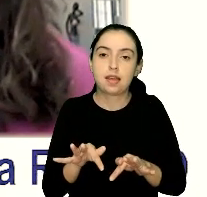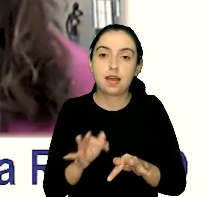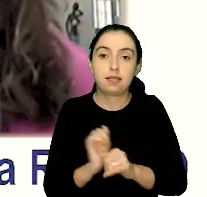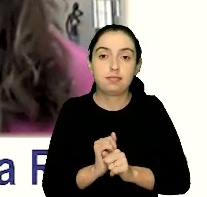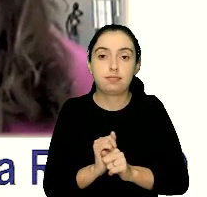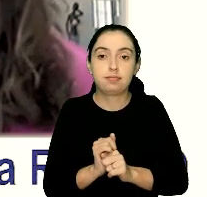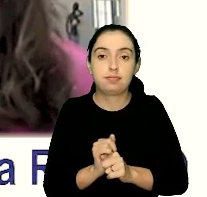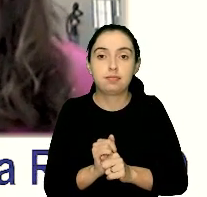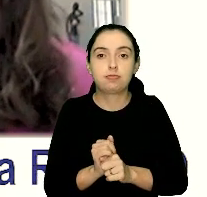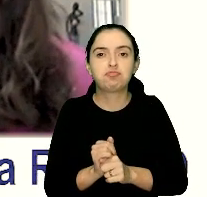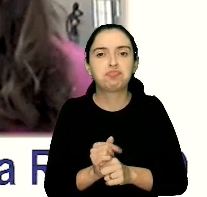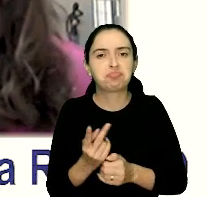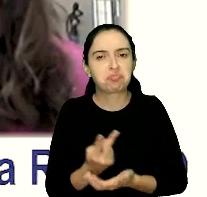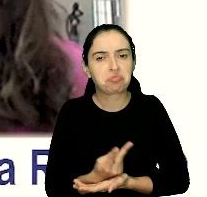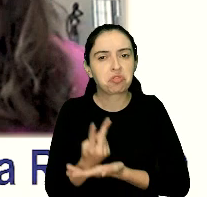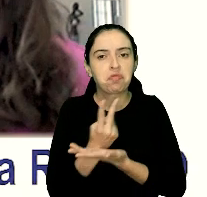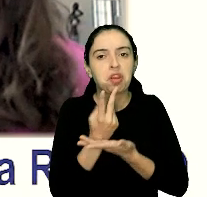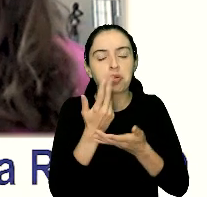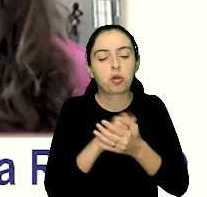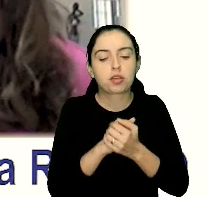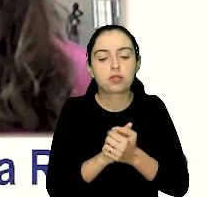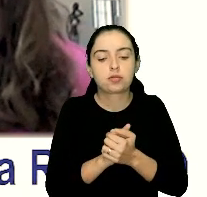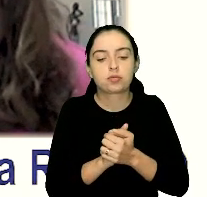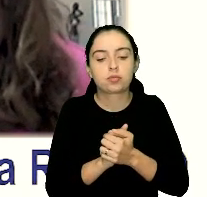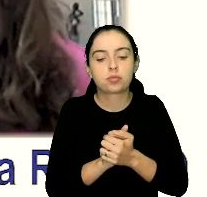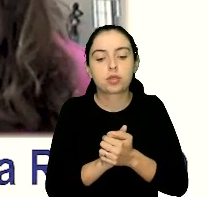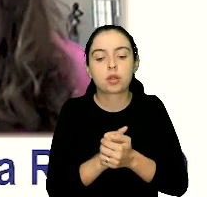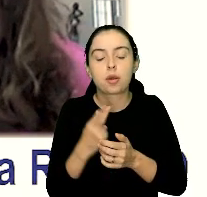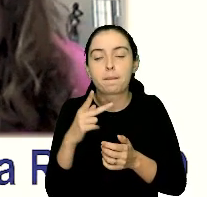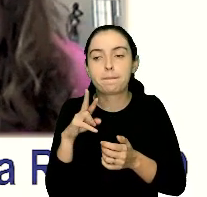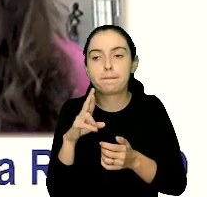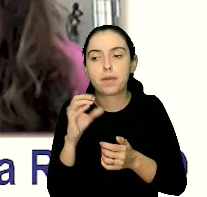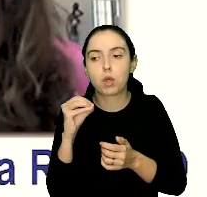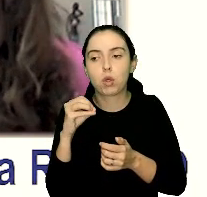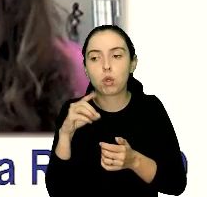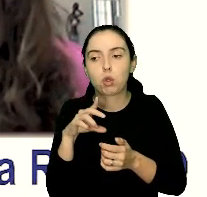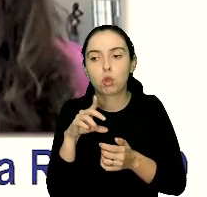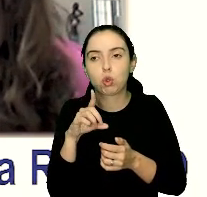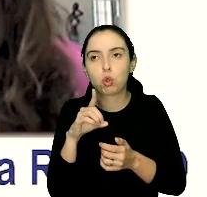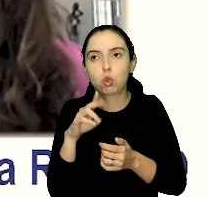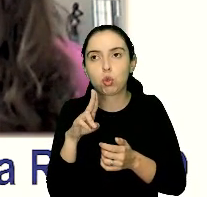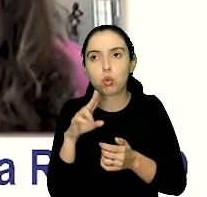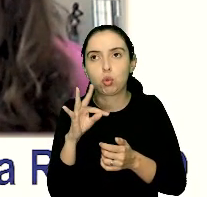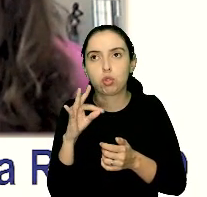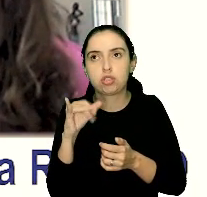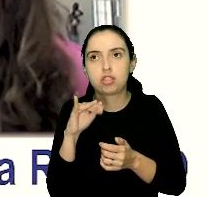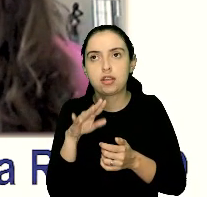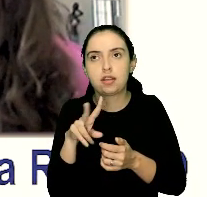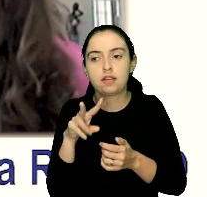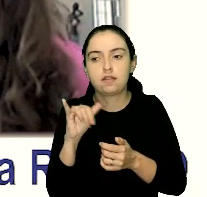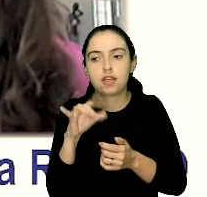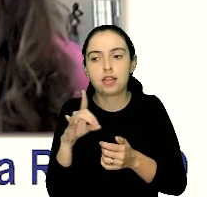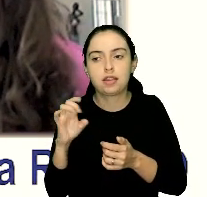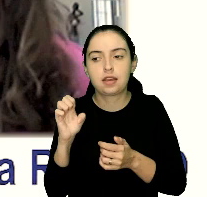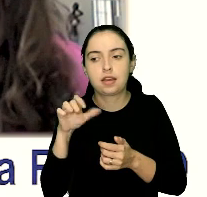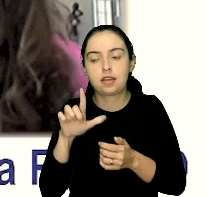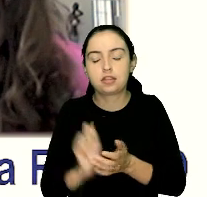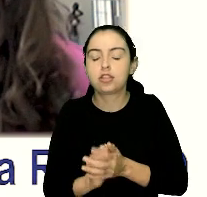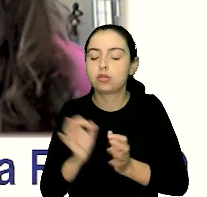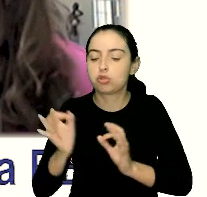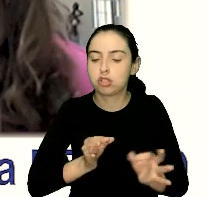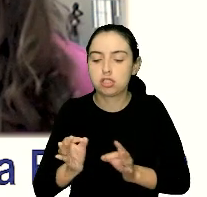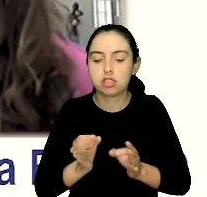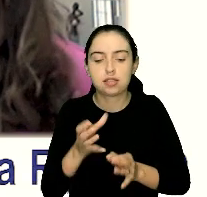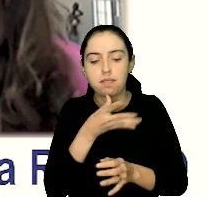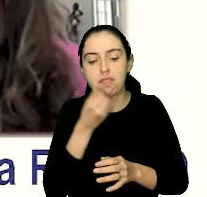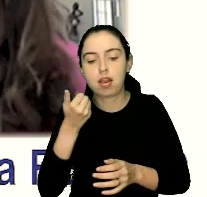com produtividade, para que a justiça possa realizar da melhor forma a sua missão, que é de distribuir